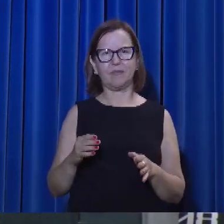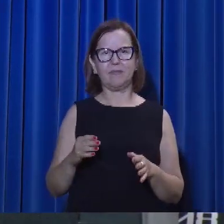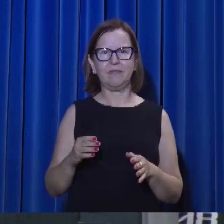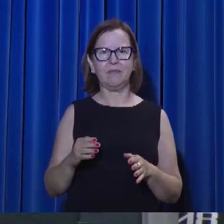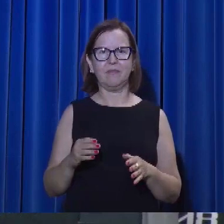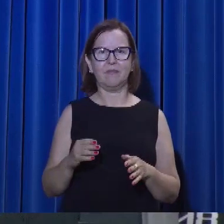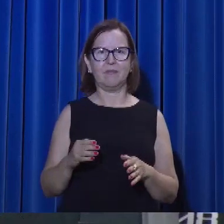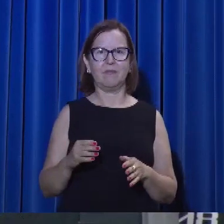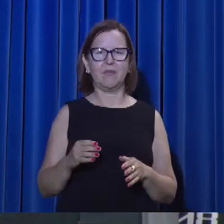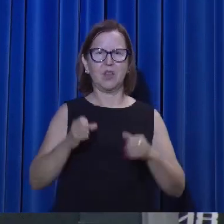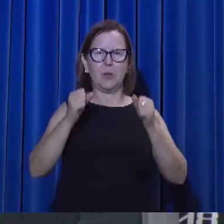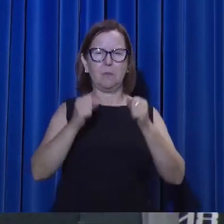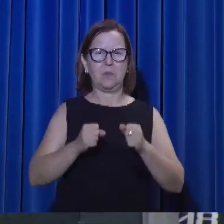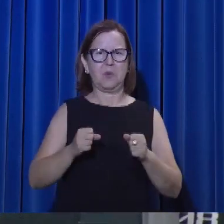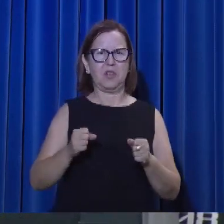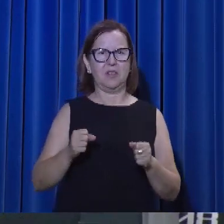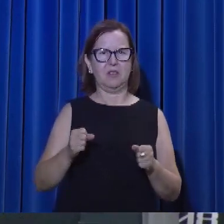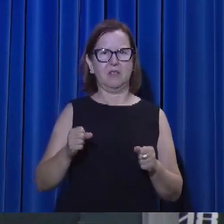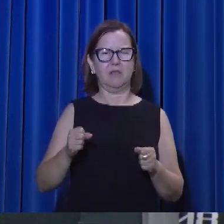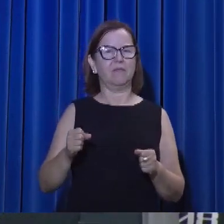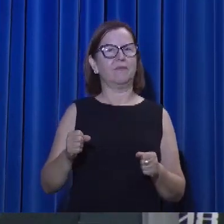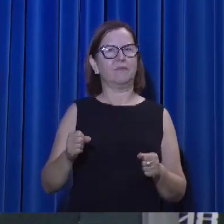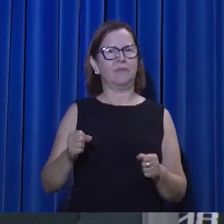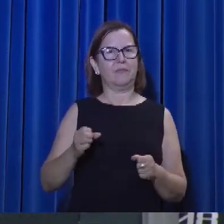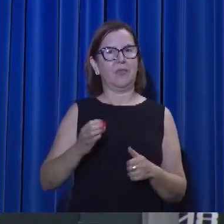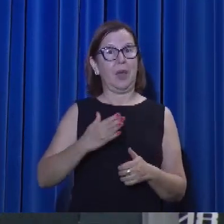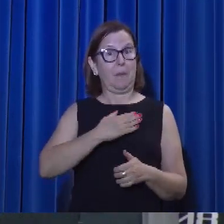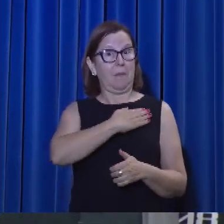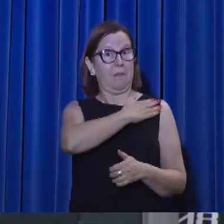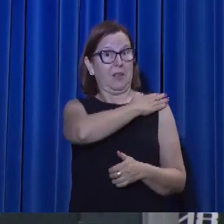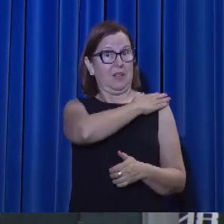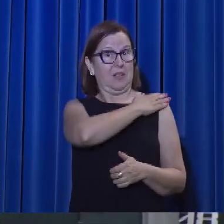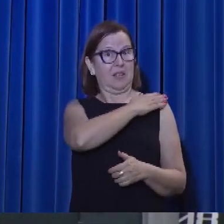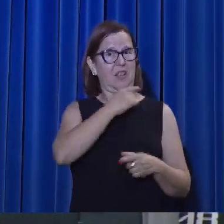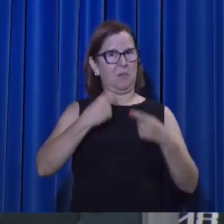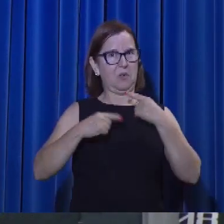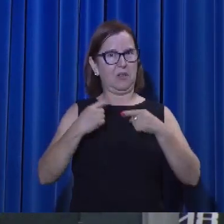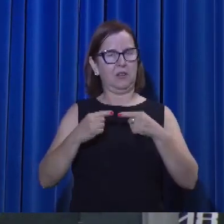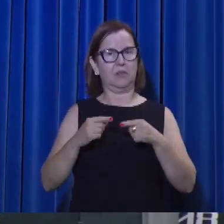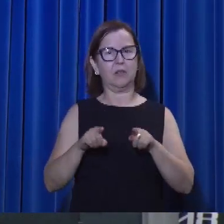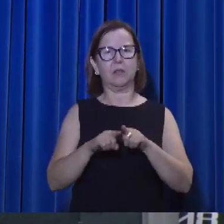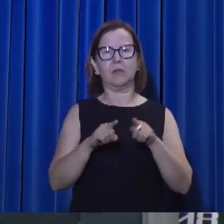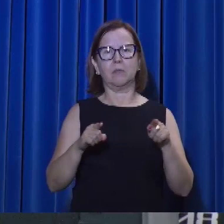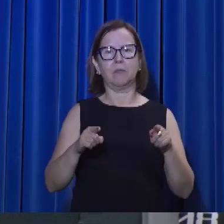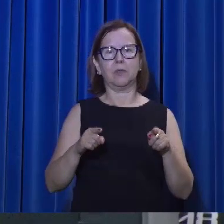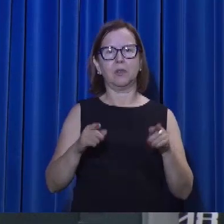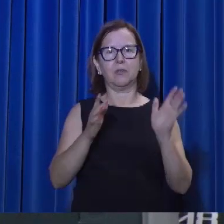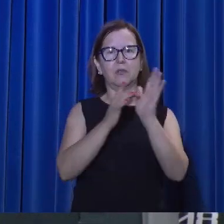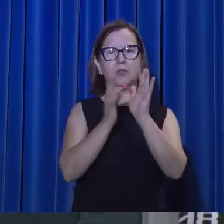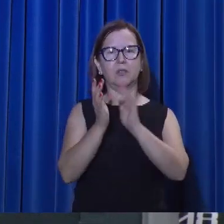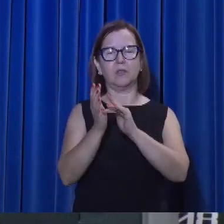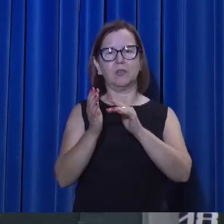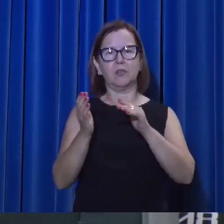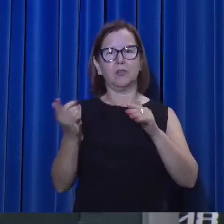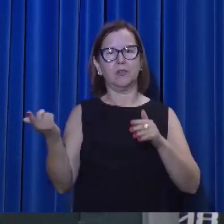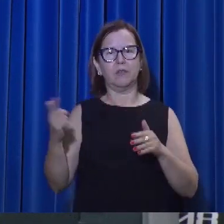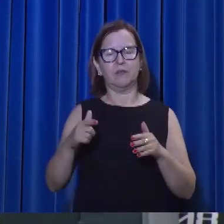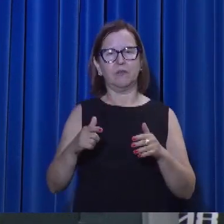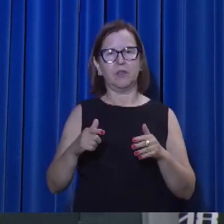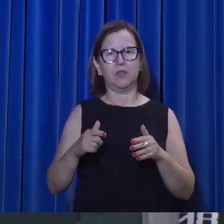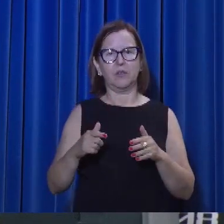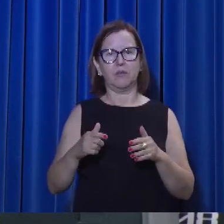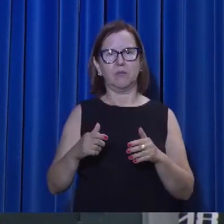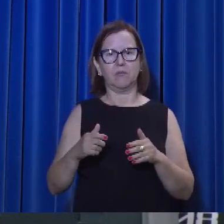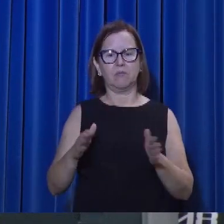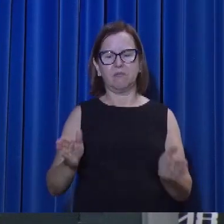poderio militar, político. Mas quando ele veio como um menino pobre, filho de um carpinteiro,